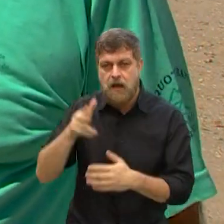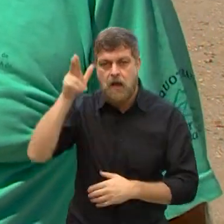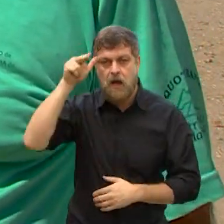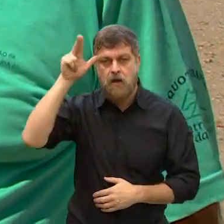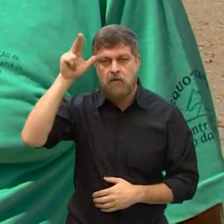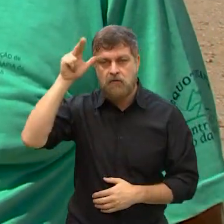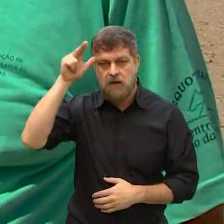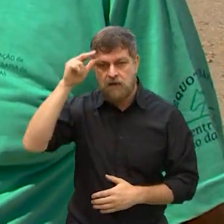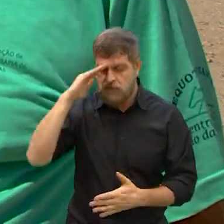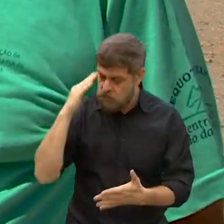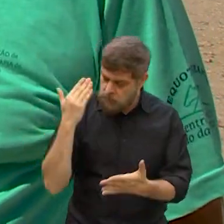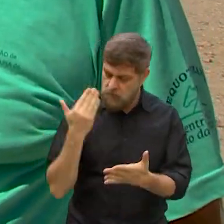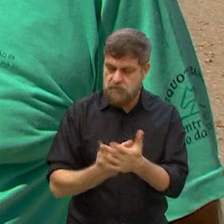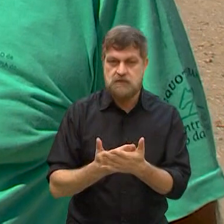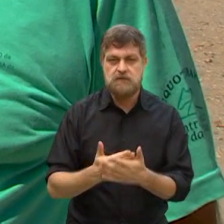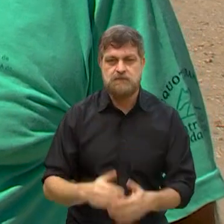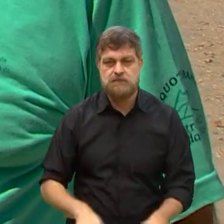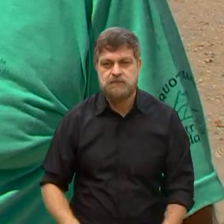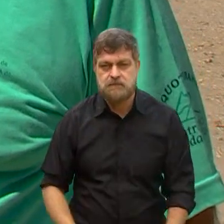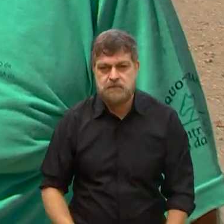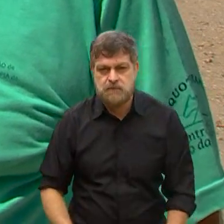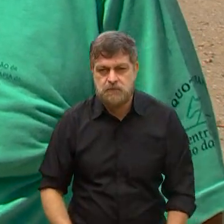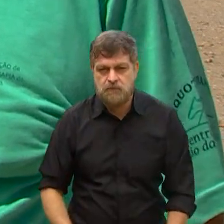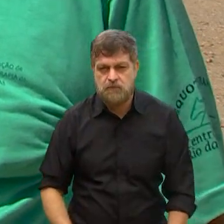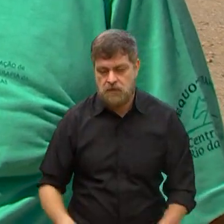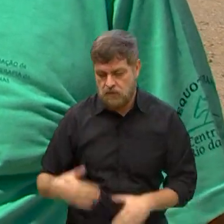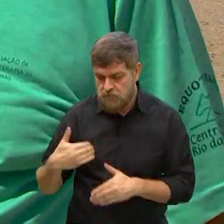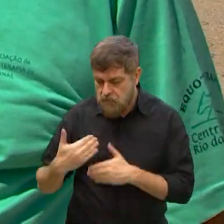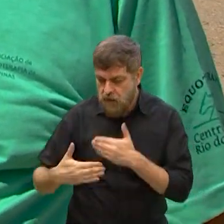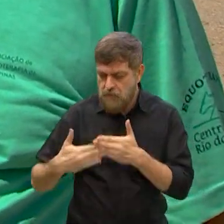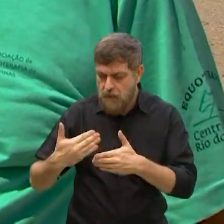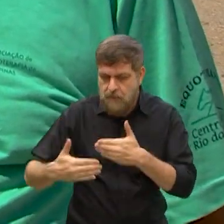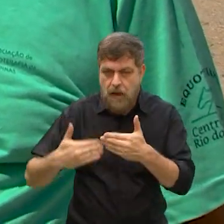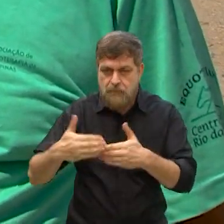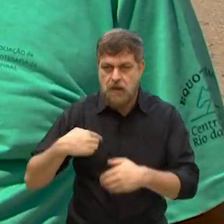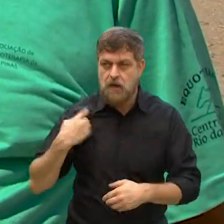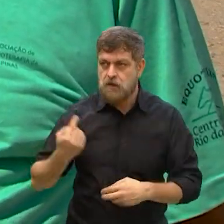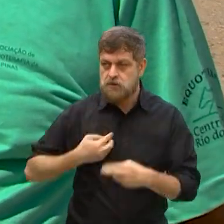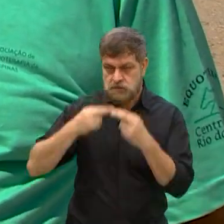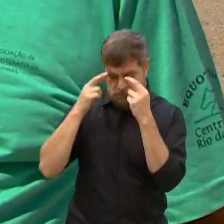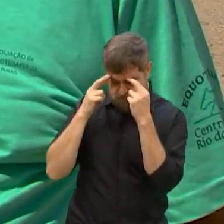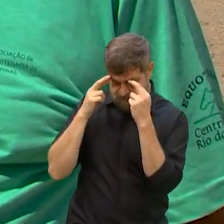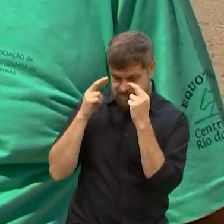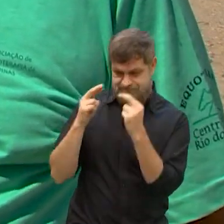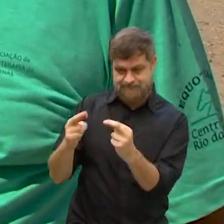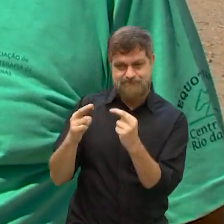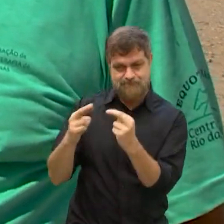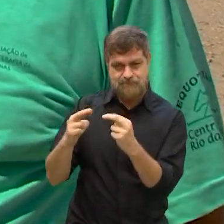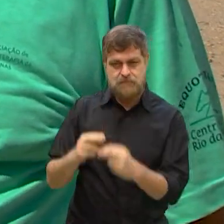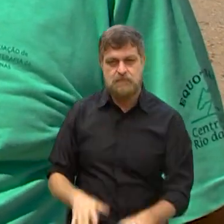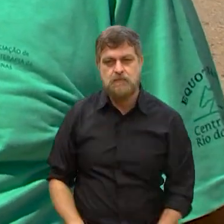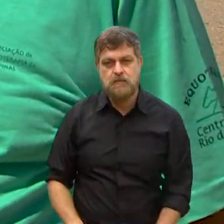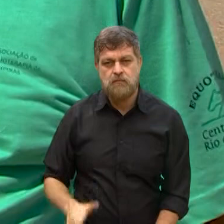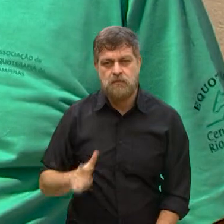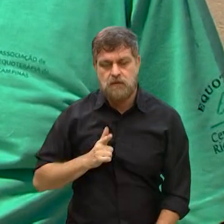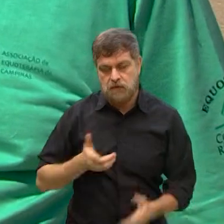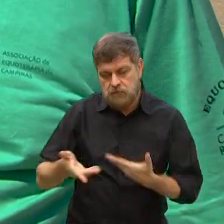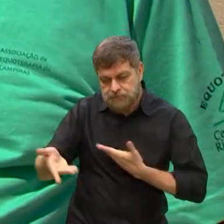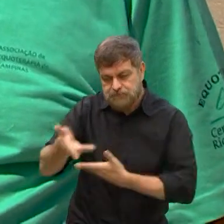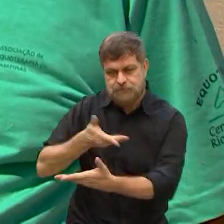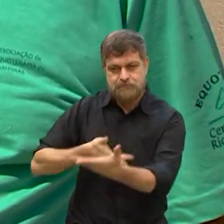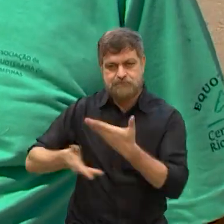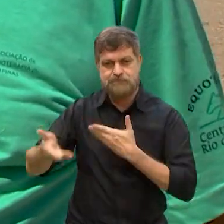cavalo até que ele tenha confiança em nós. À medida em que ele nos respeite também e tenha